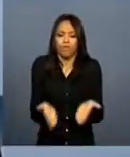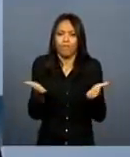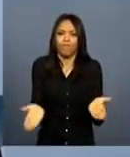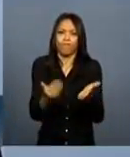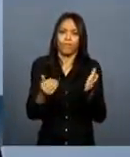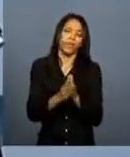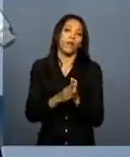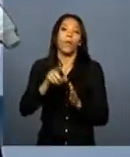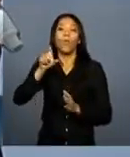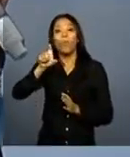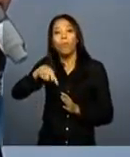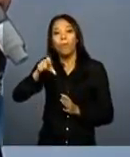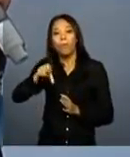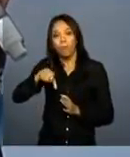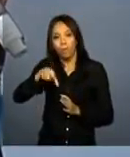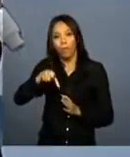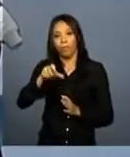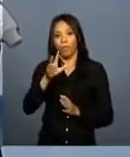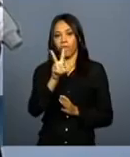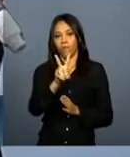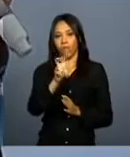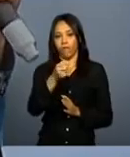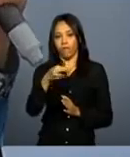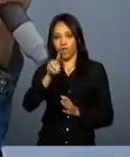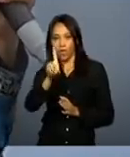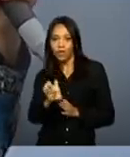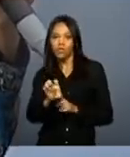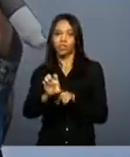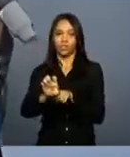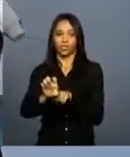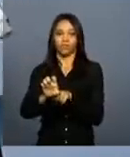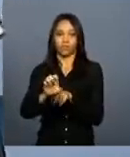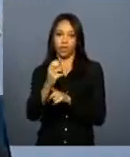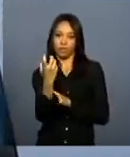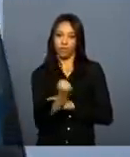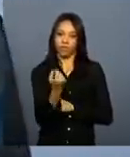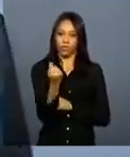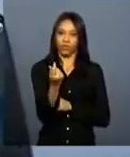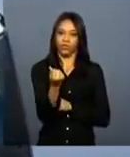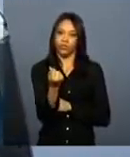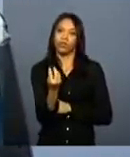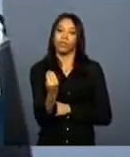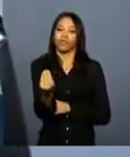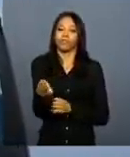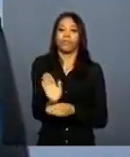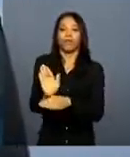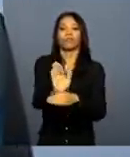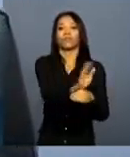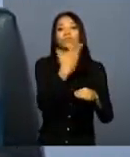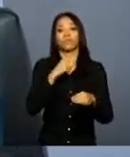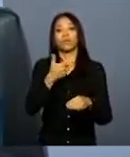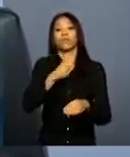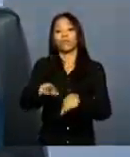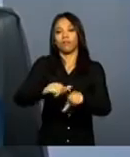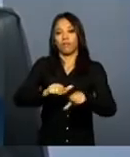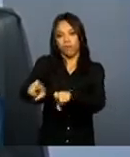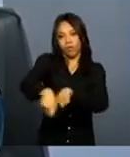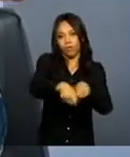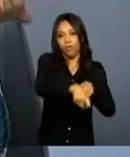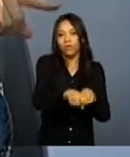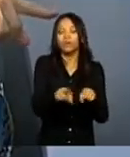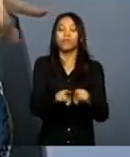o Bolsa Verde, reconhecendo uma situação nas nossas áreas que não só exigiam proteção ambiental,